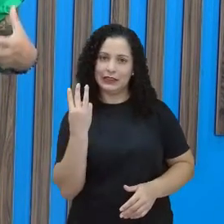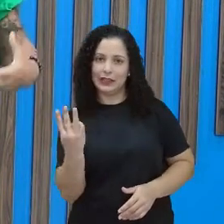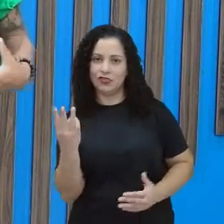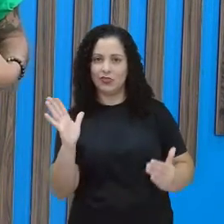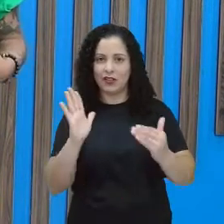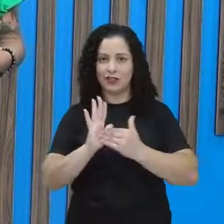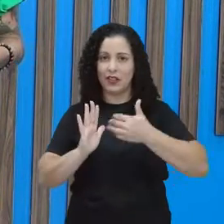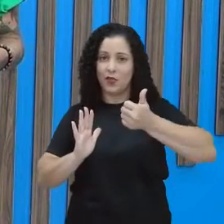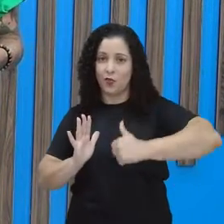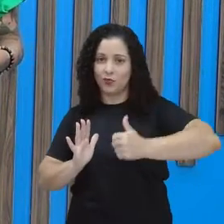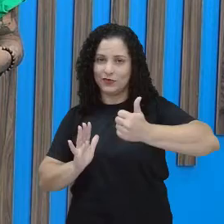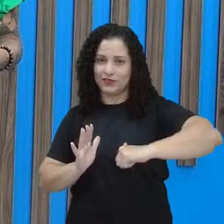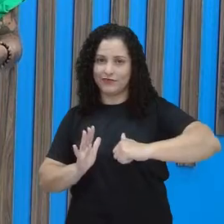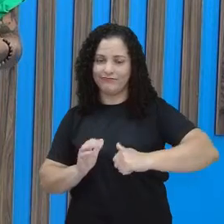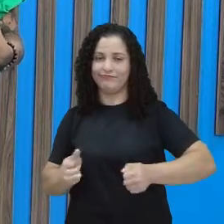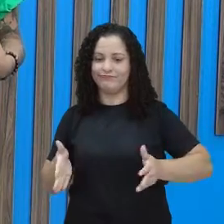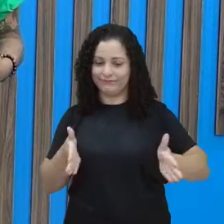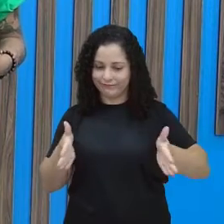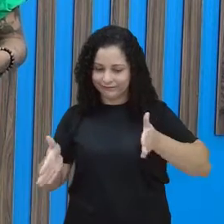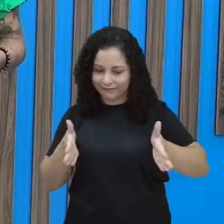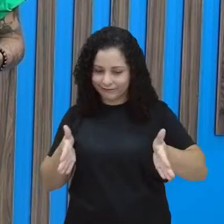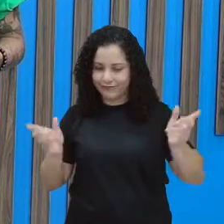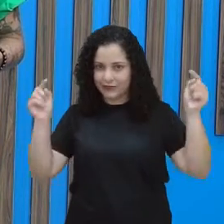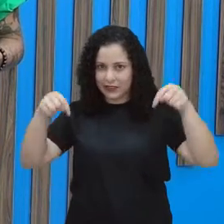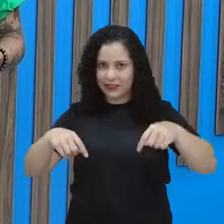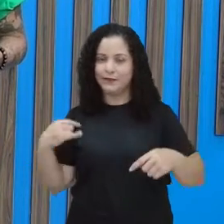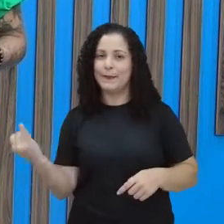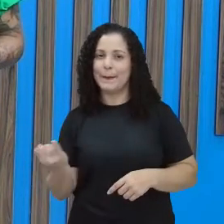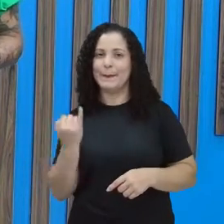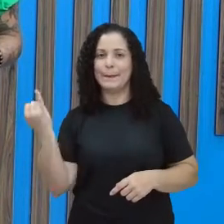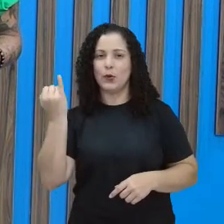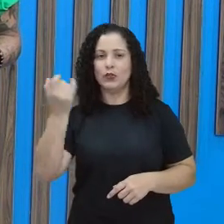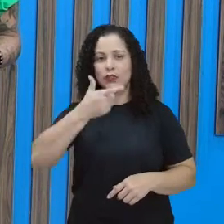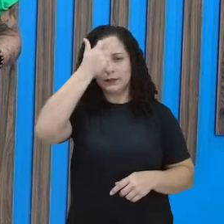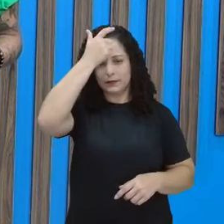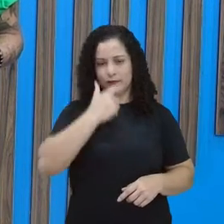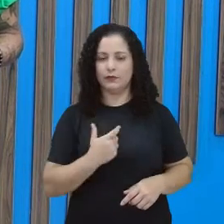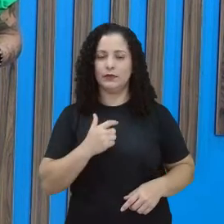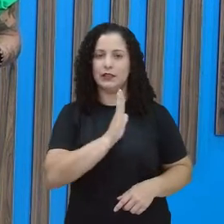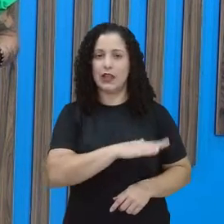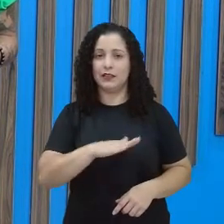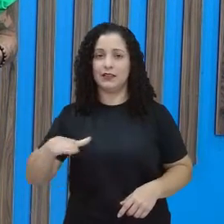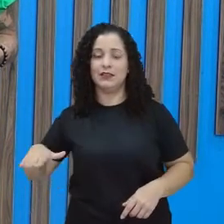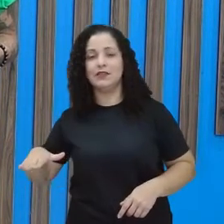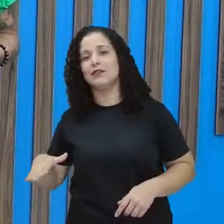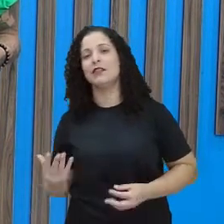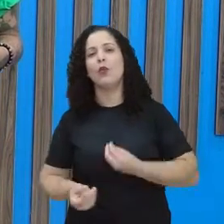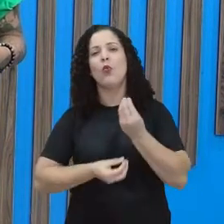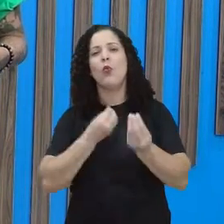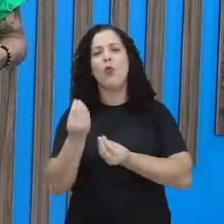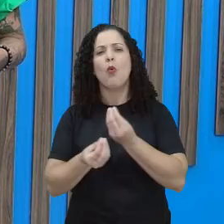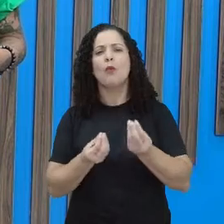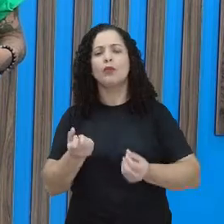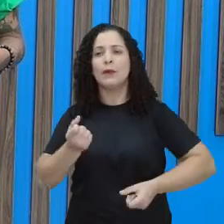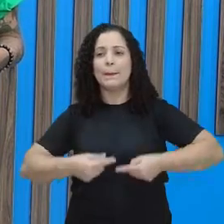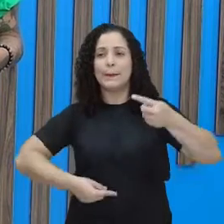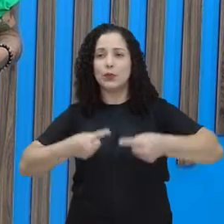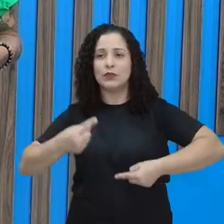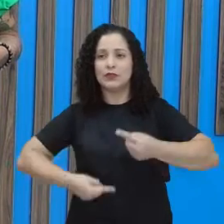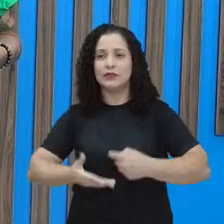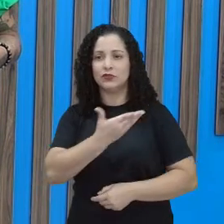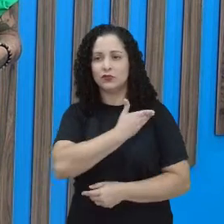idade. Então, essa fase bem importante na formação da personalidade. Em questão de políticas públicas,